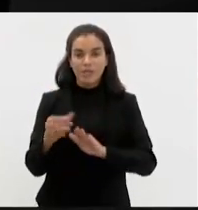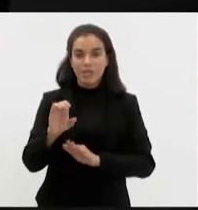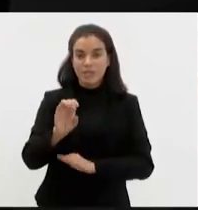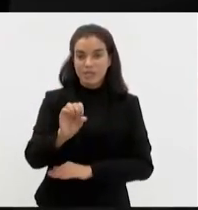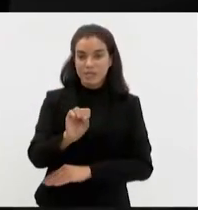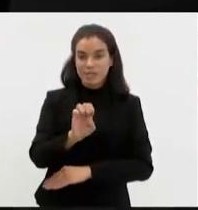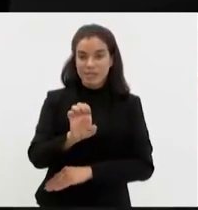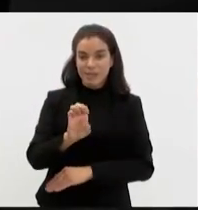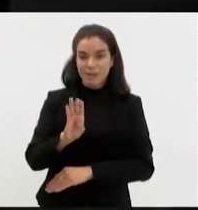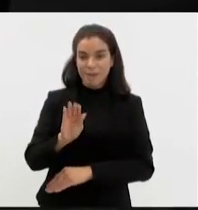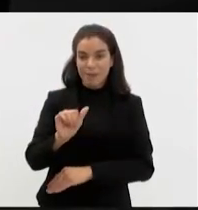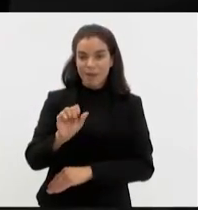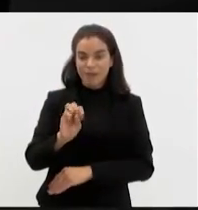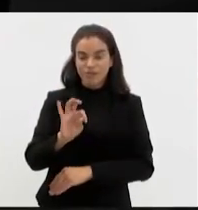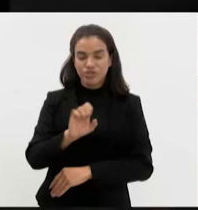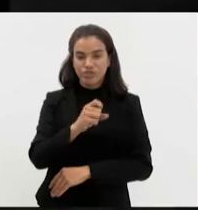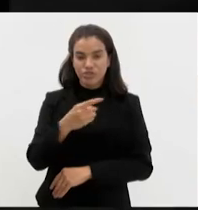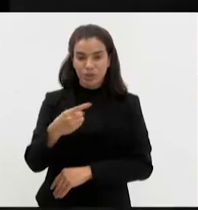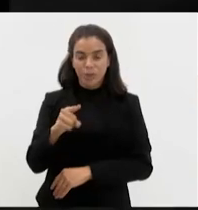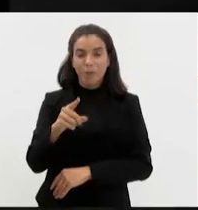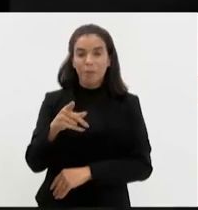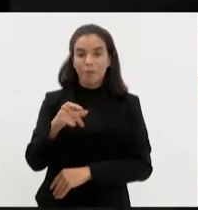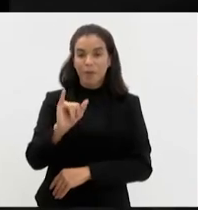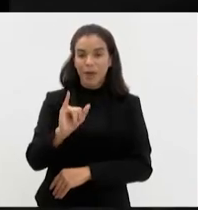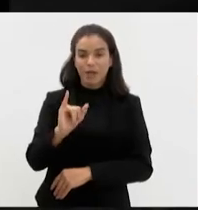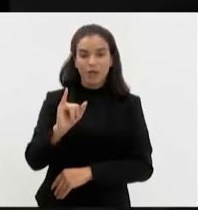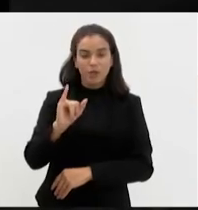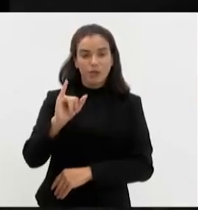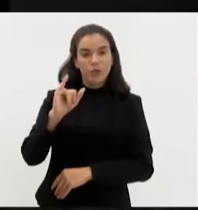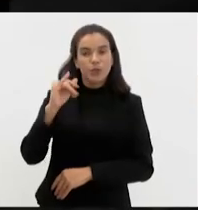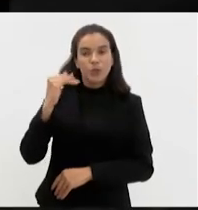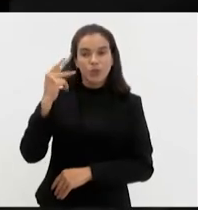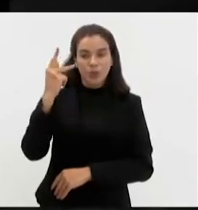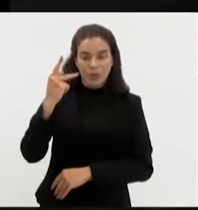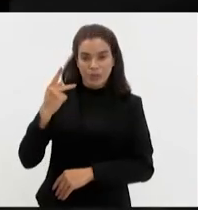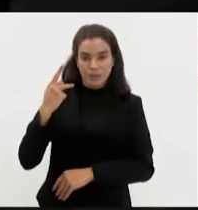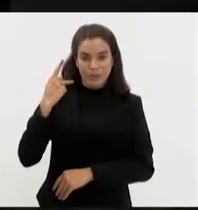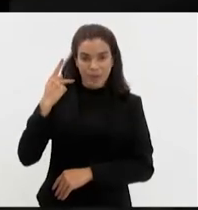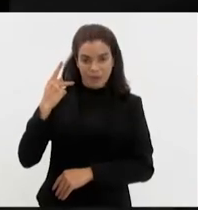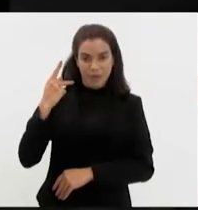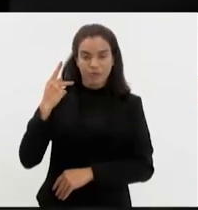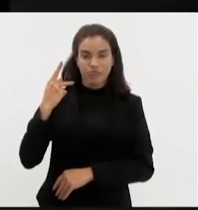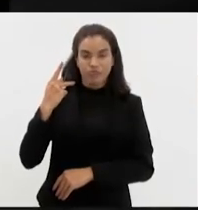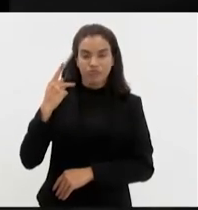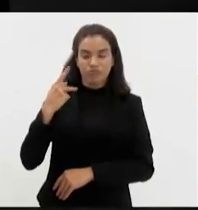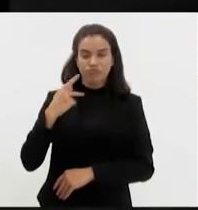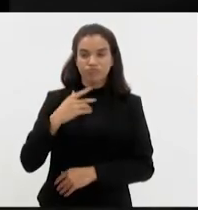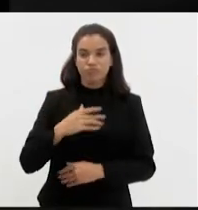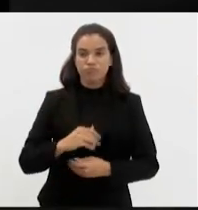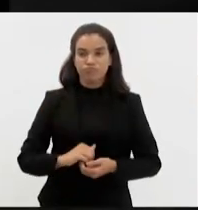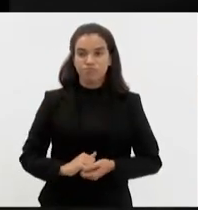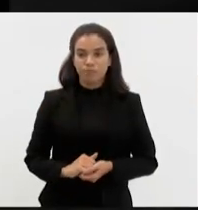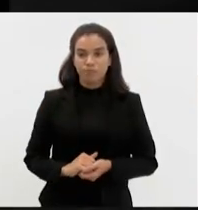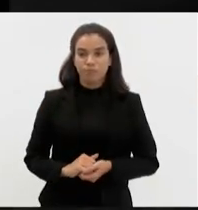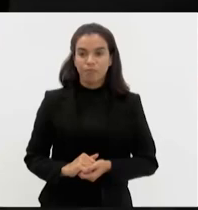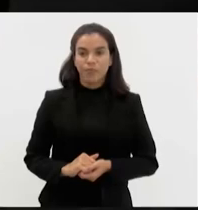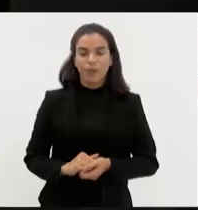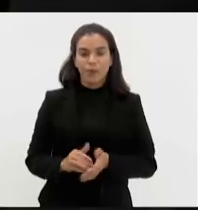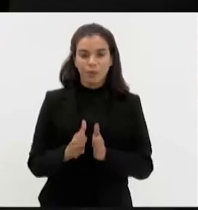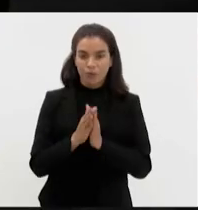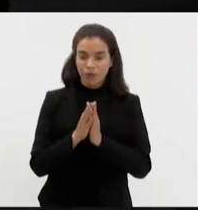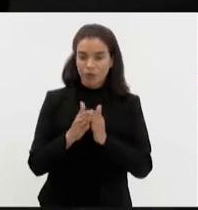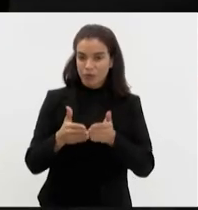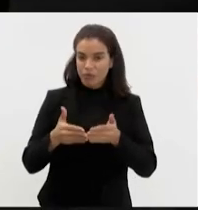Pereira pai do desembargador Ricardo Alberto a quem eu tenho muito carinho e apreço então peço a vossas